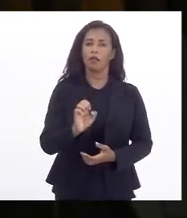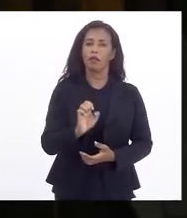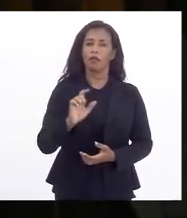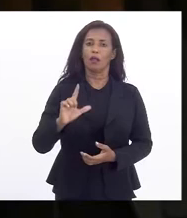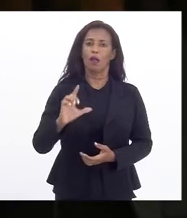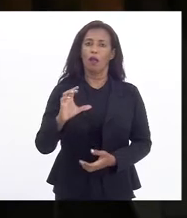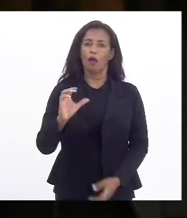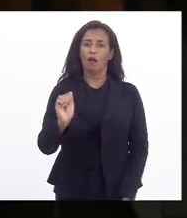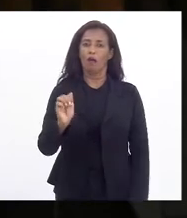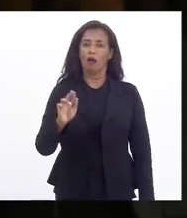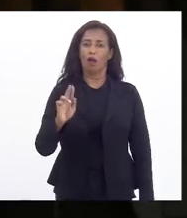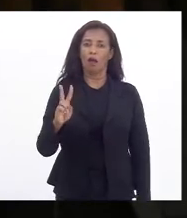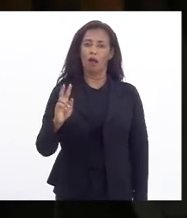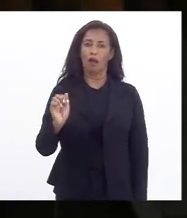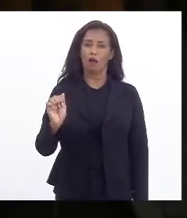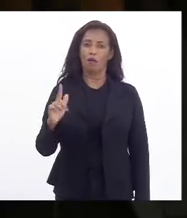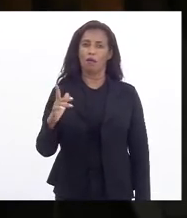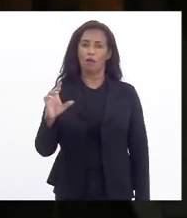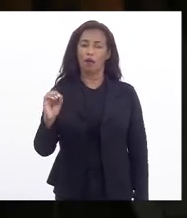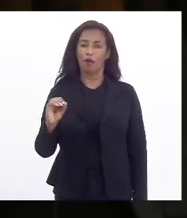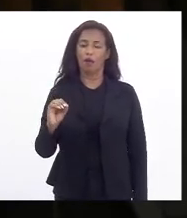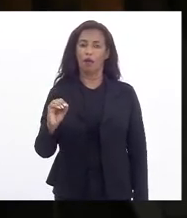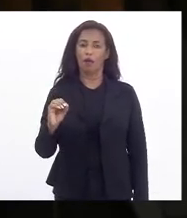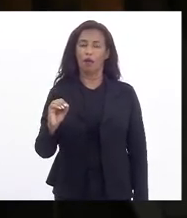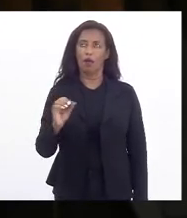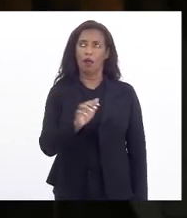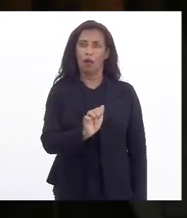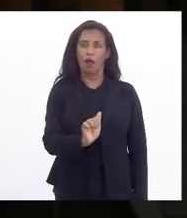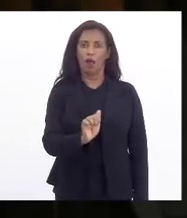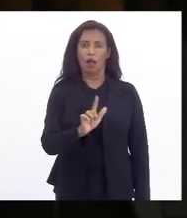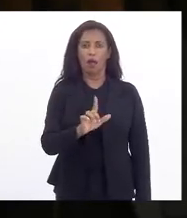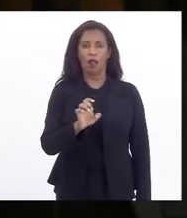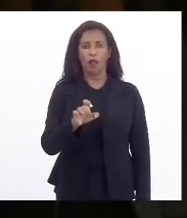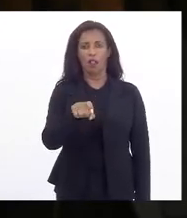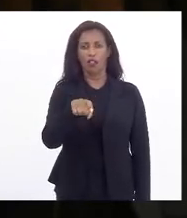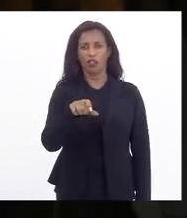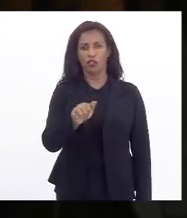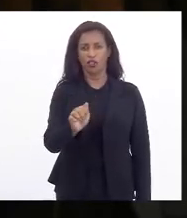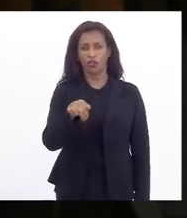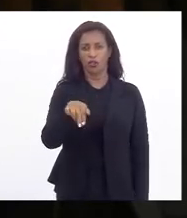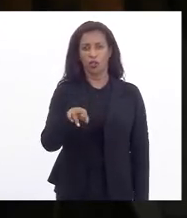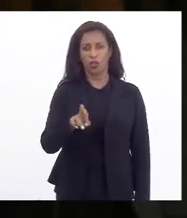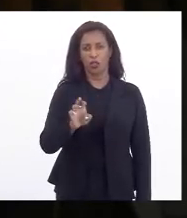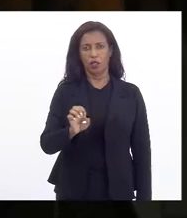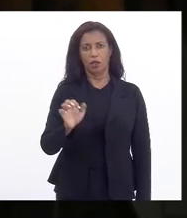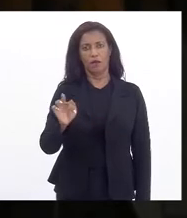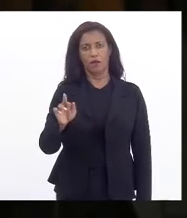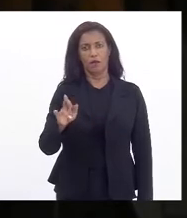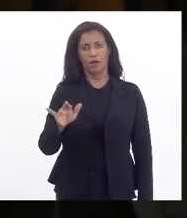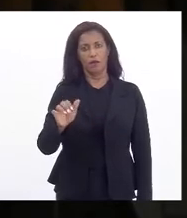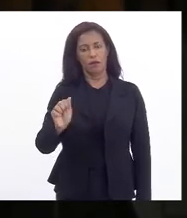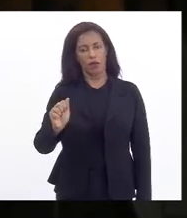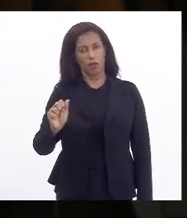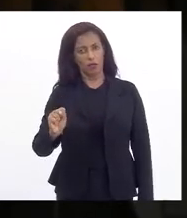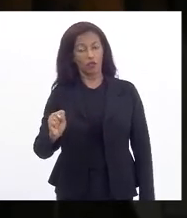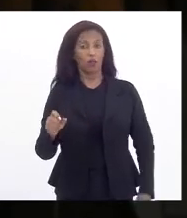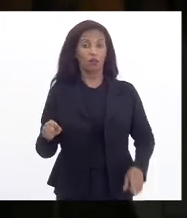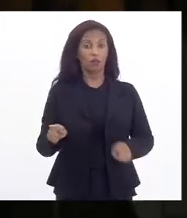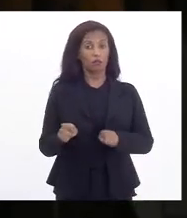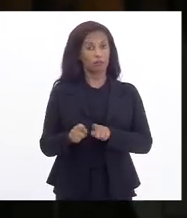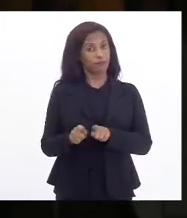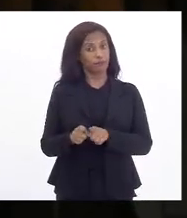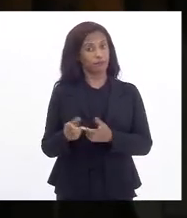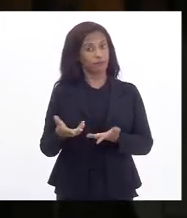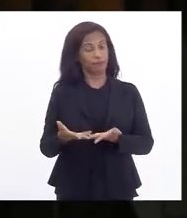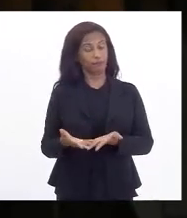de Carvalho Deputado Alexandre Freitas e eventualmente